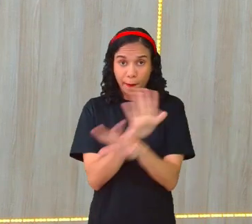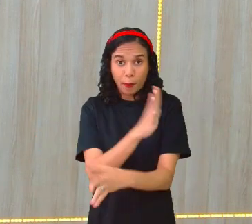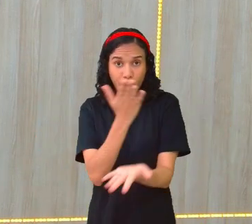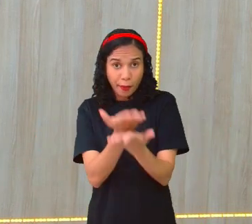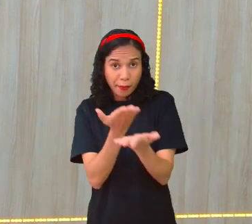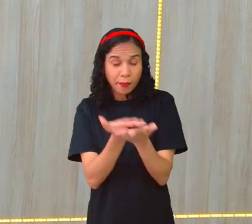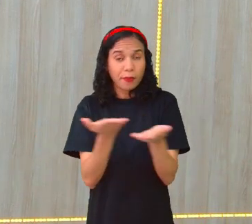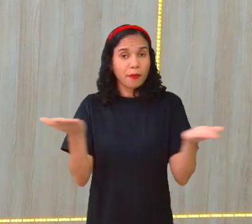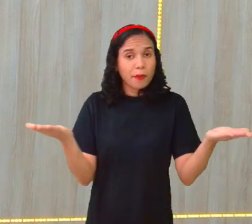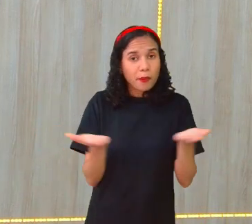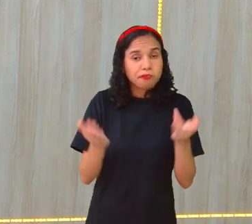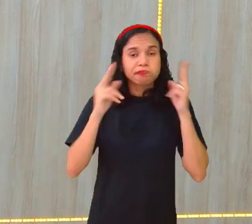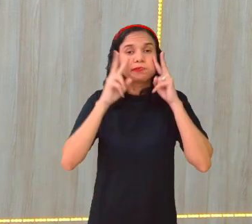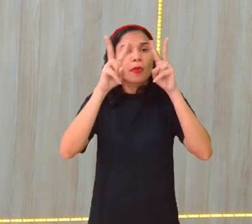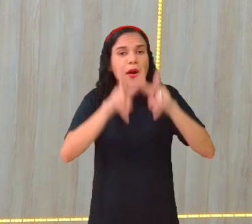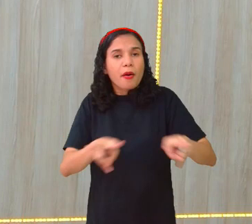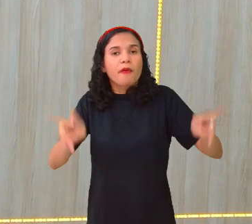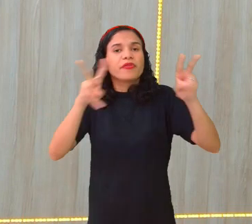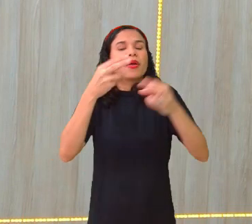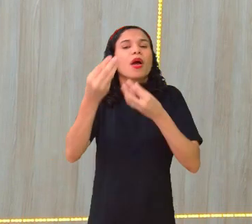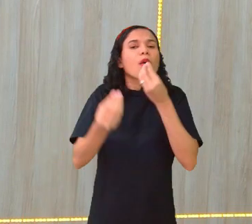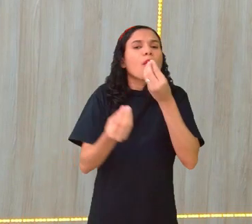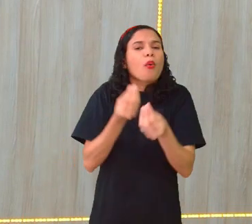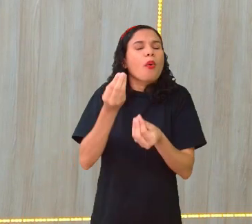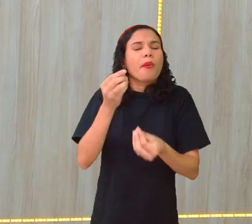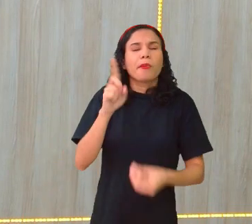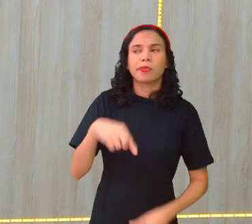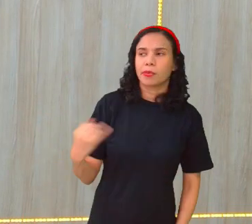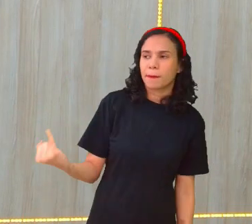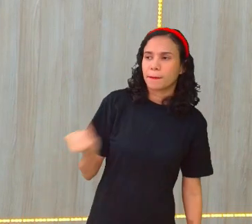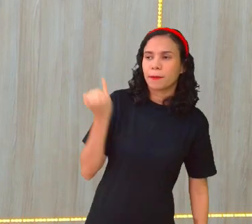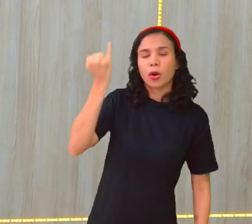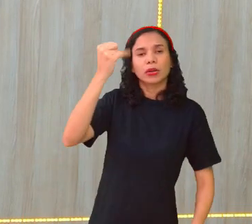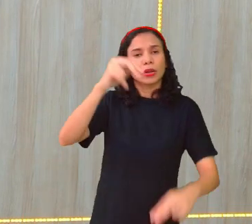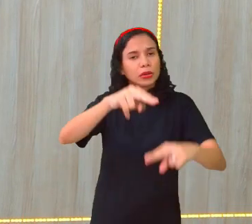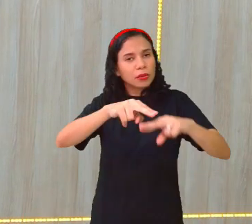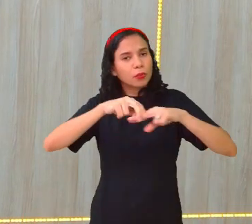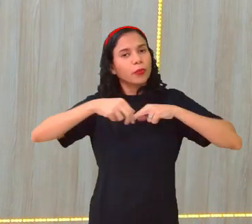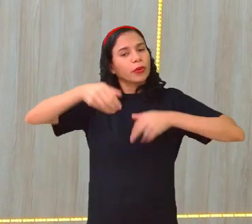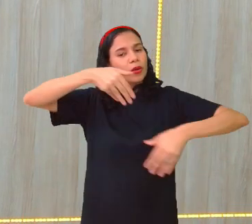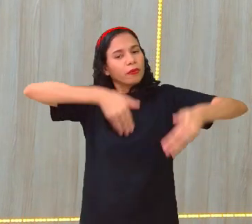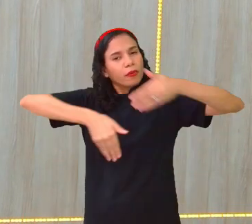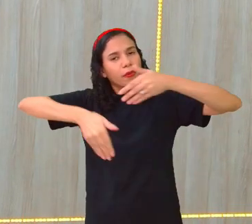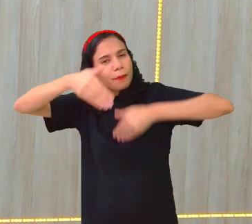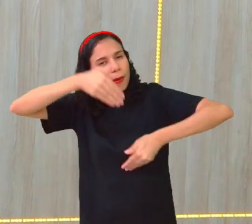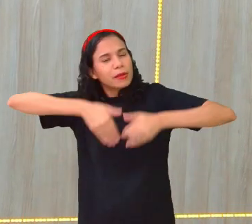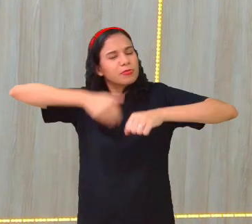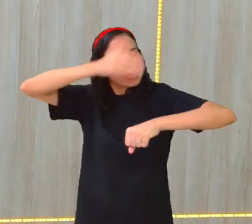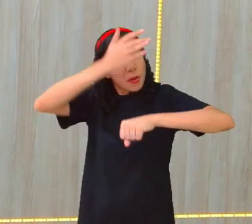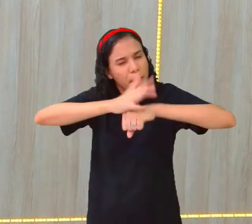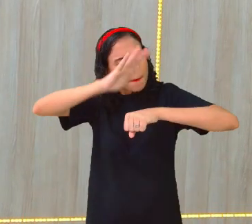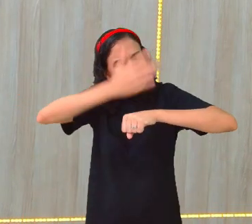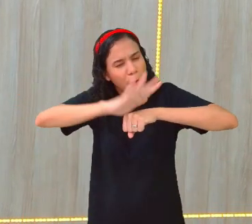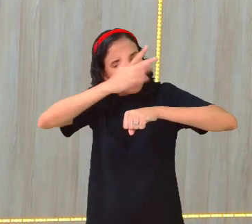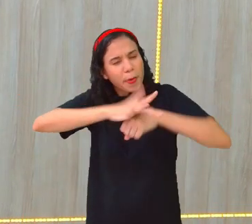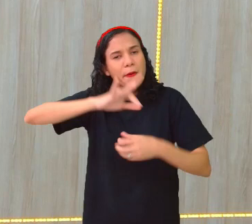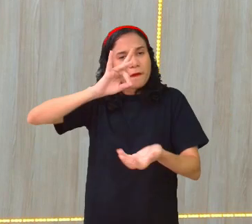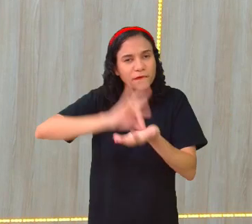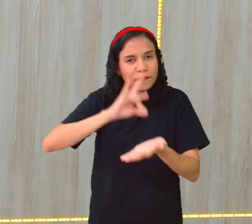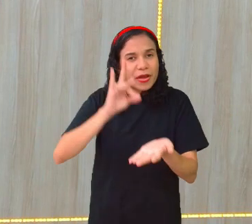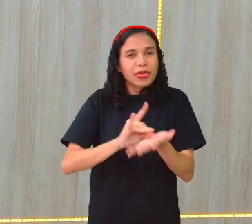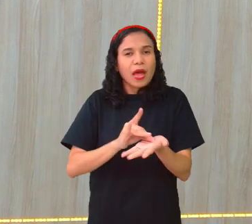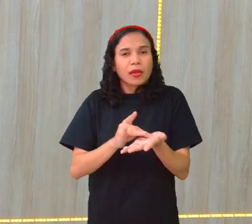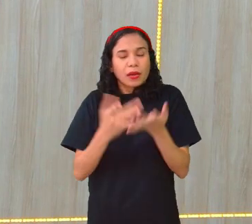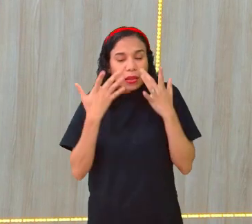aula, nós vamos ver como será importante a nossa participação efetiva, os cuidados